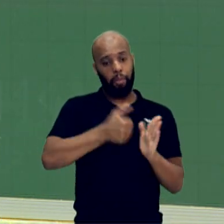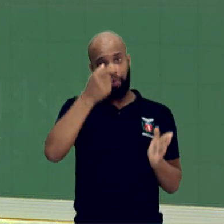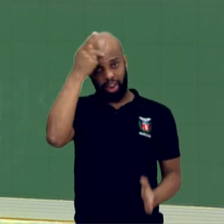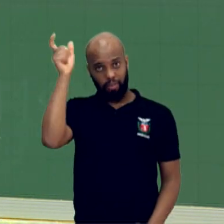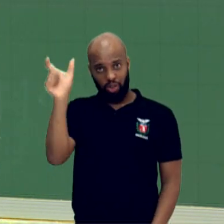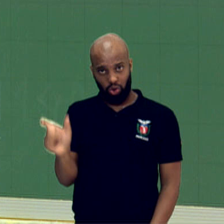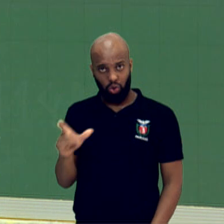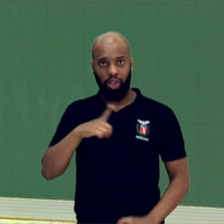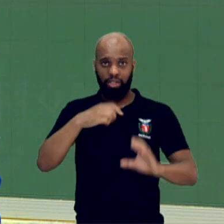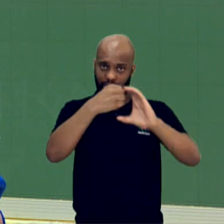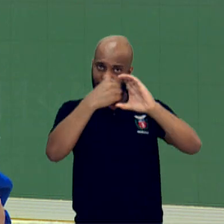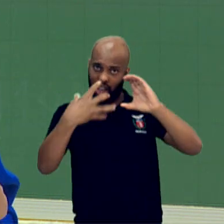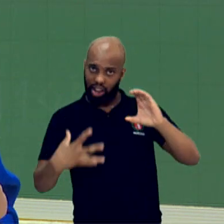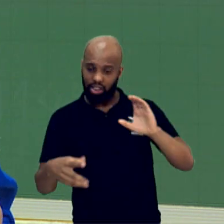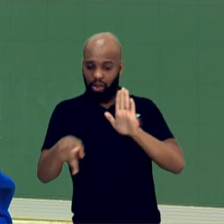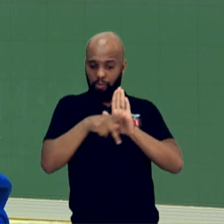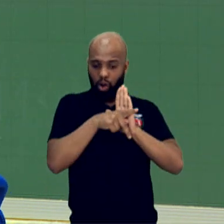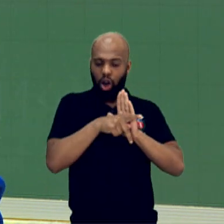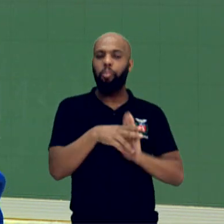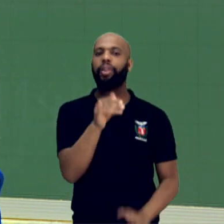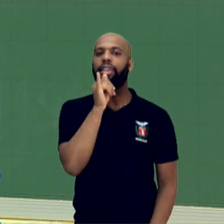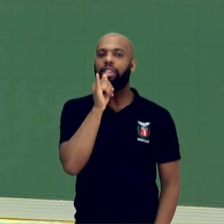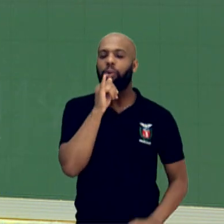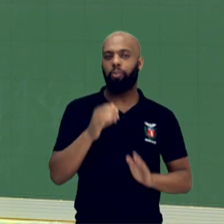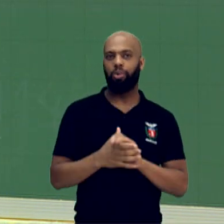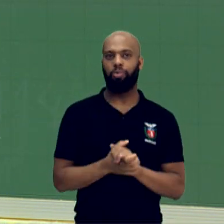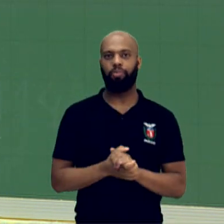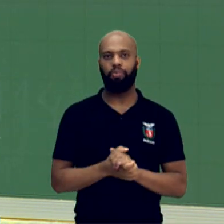algumas características próprias, como